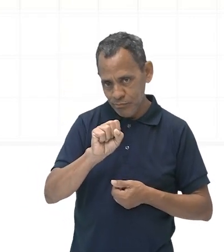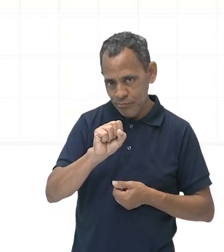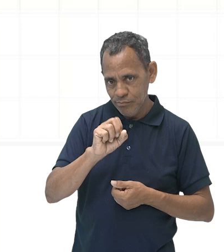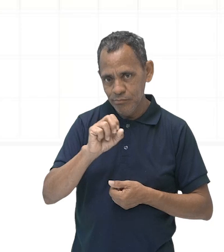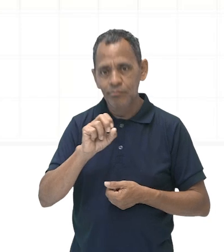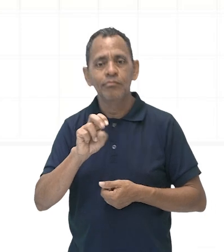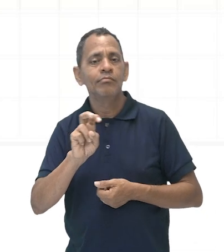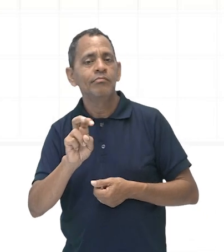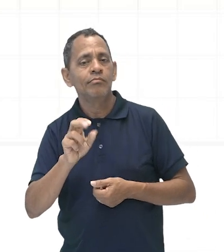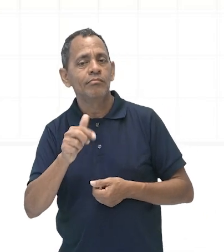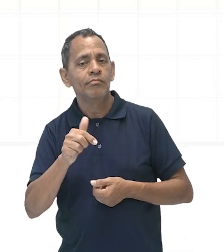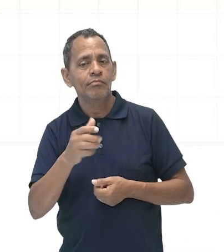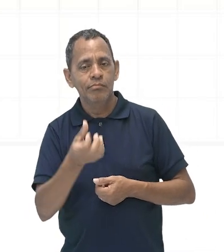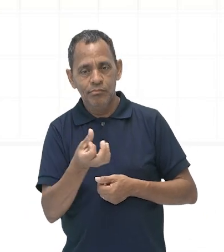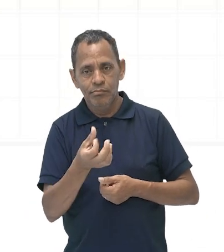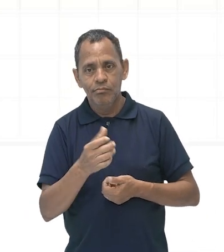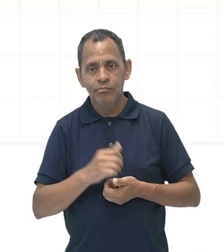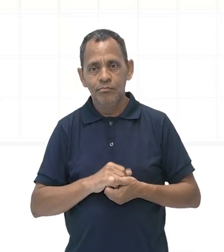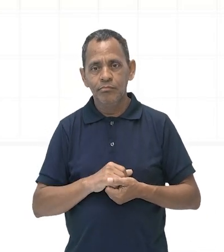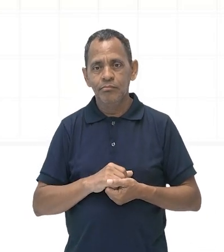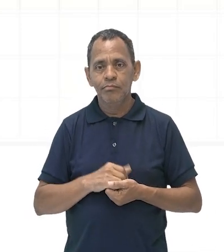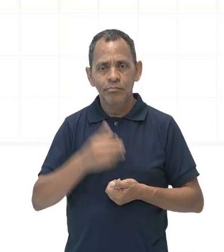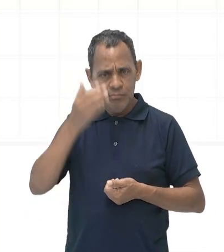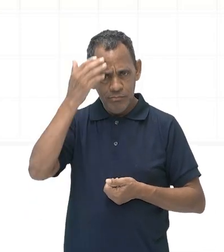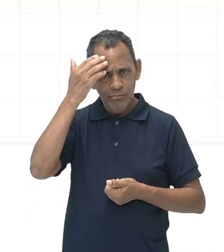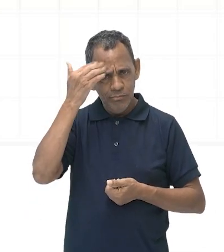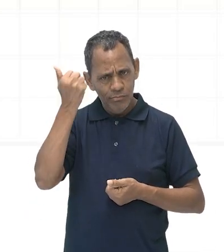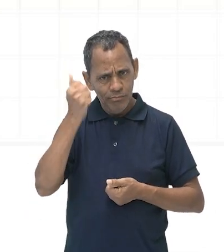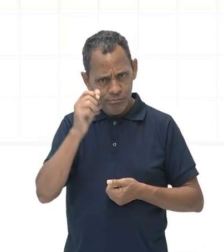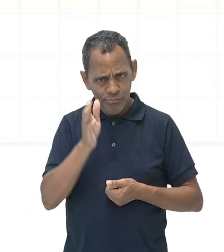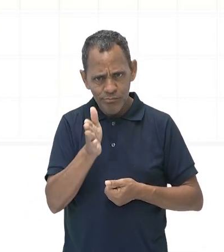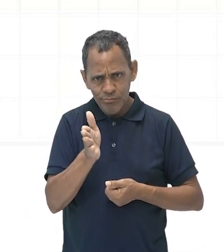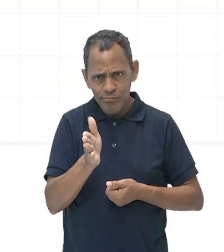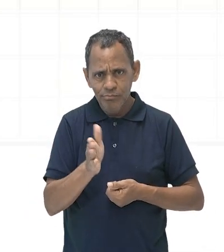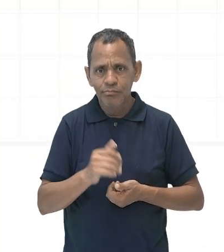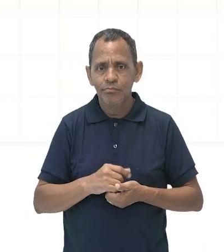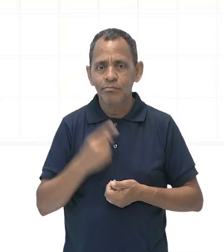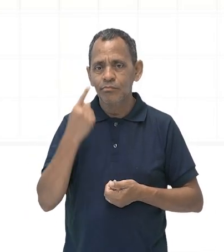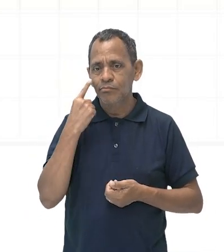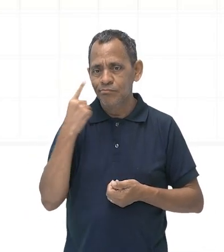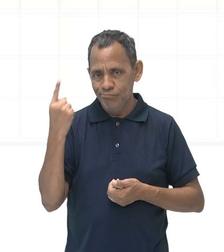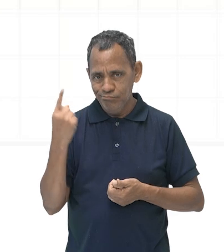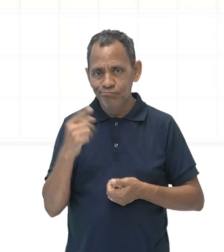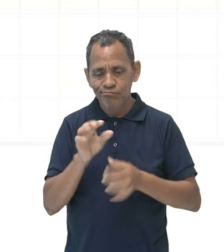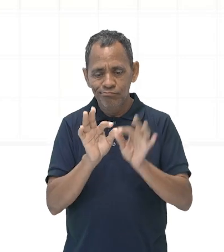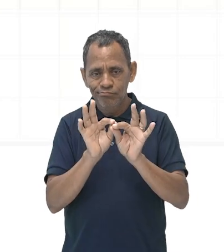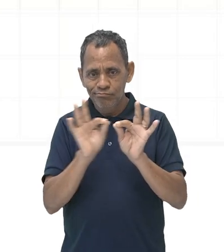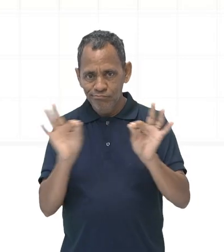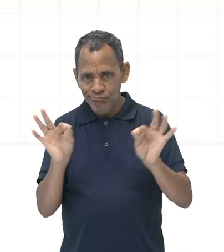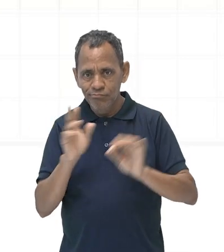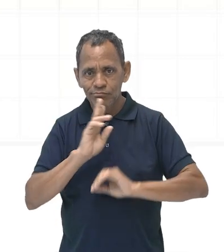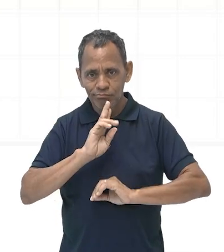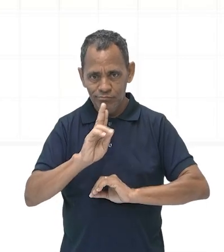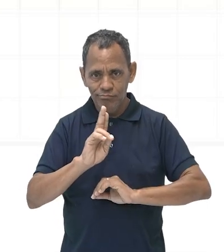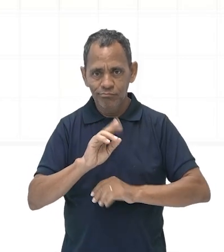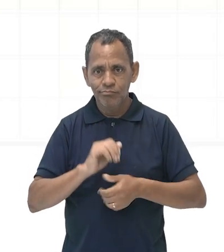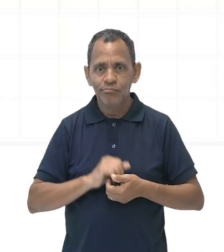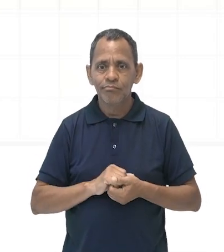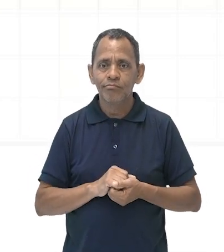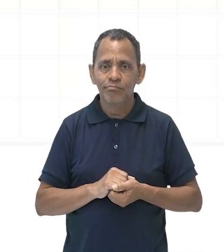1.048.576. A gente já sabe que essa medida aqui, essa resposta, né, de